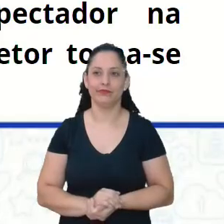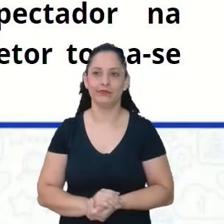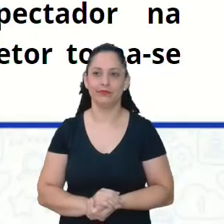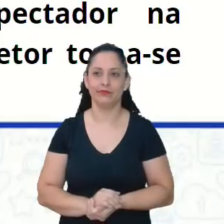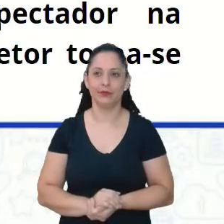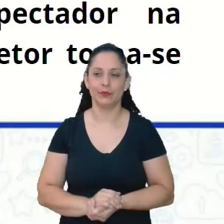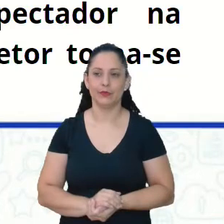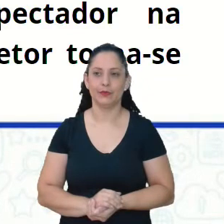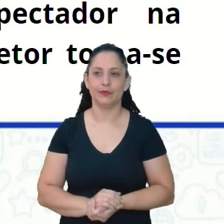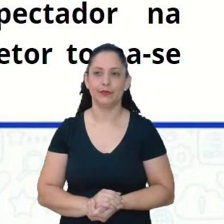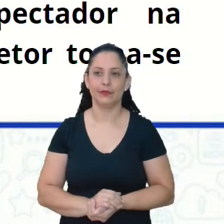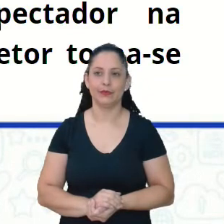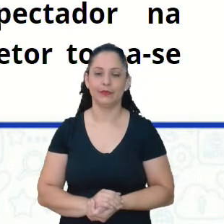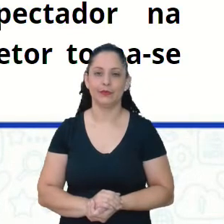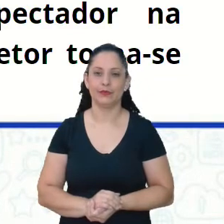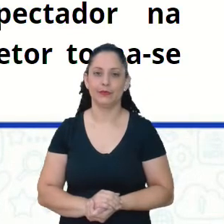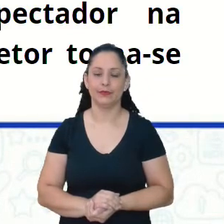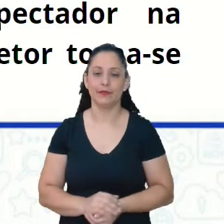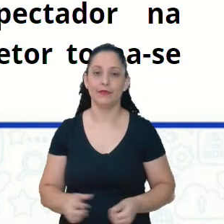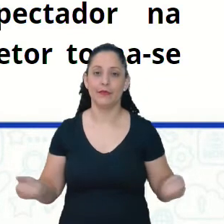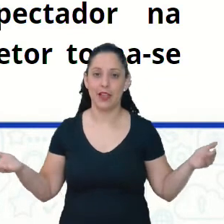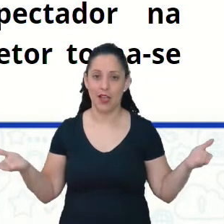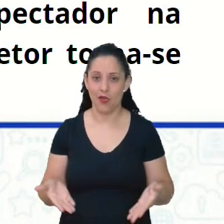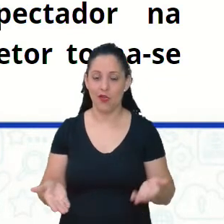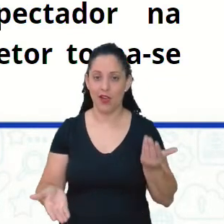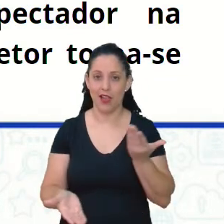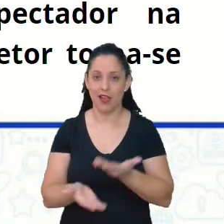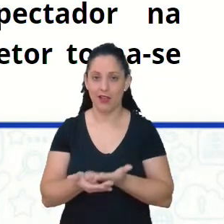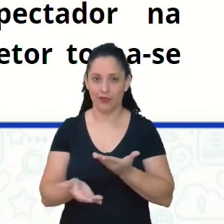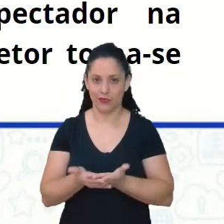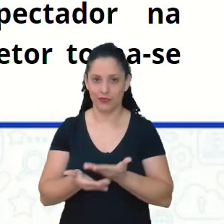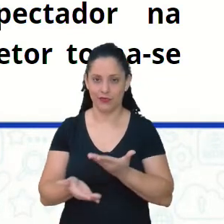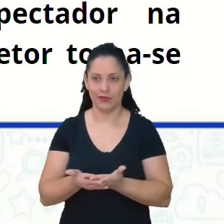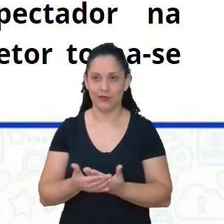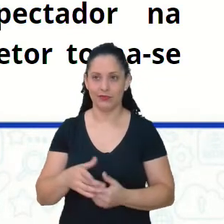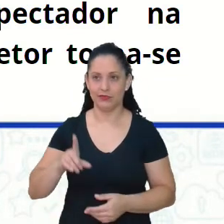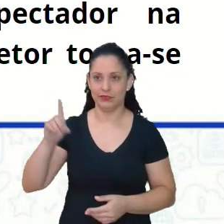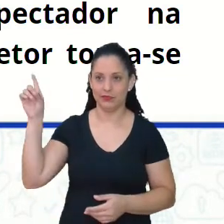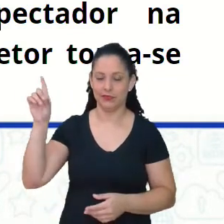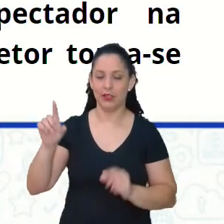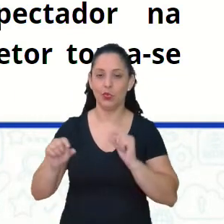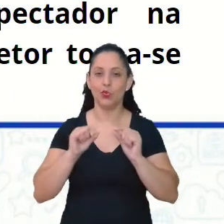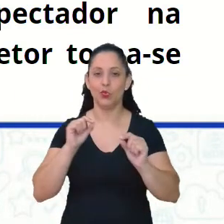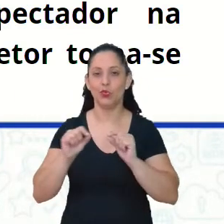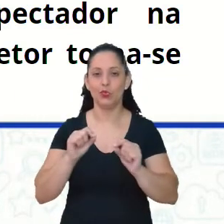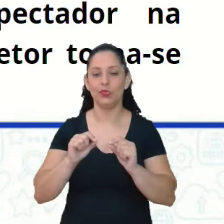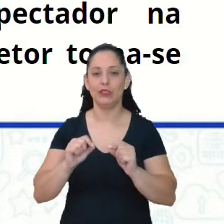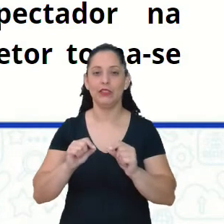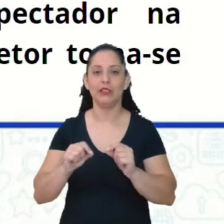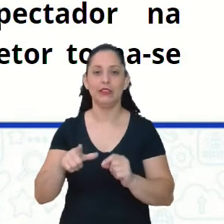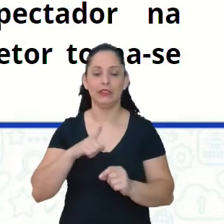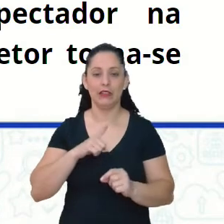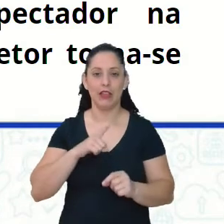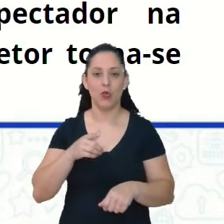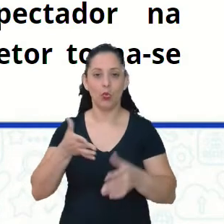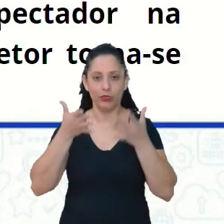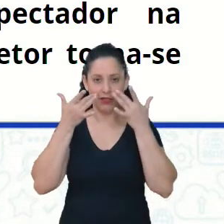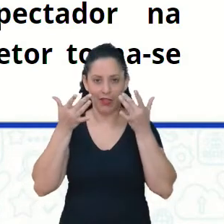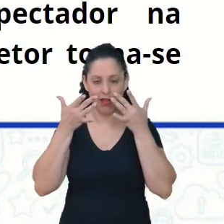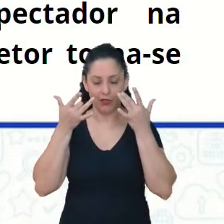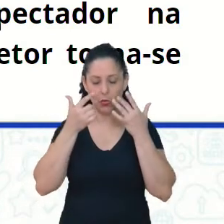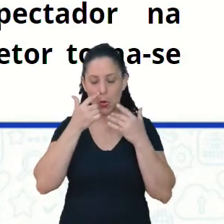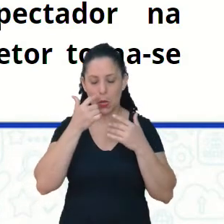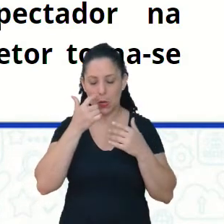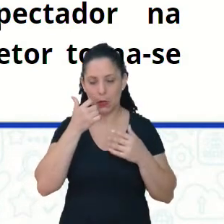seguindo. Aí, vamos terminando aí a parte da arte do teatro contemporâneo. E a gente agora vai